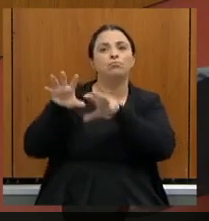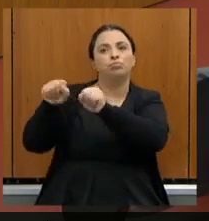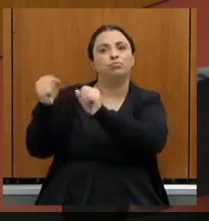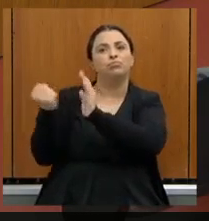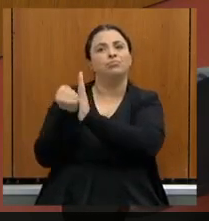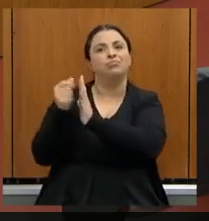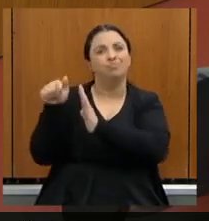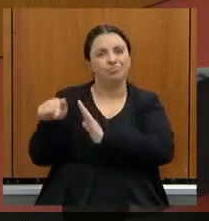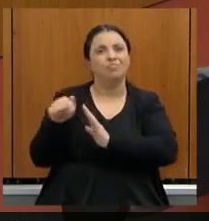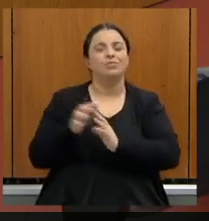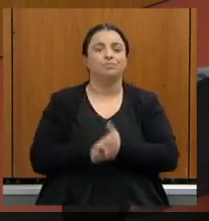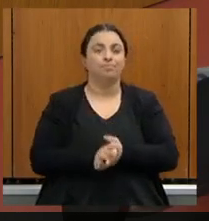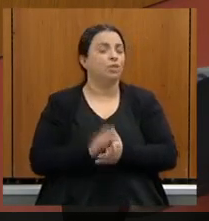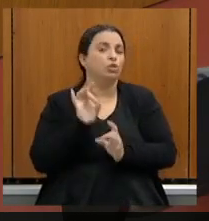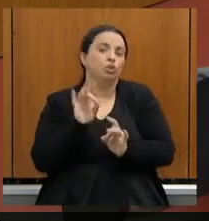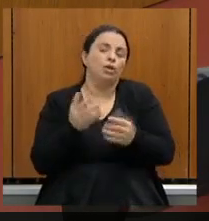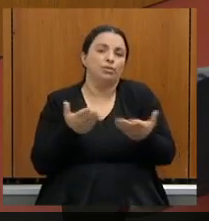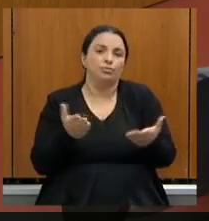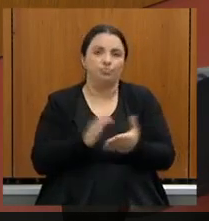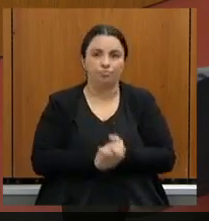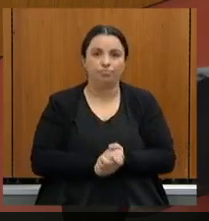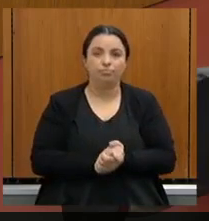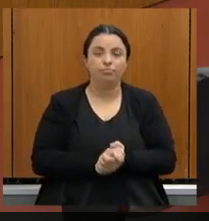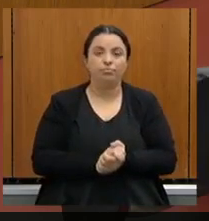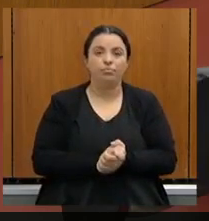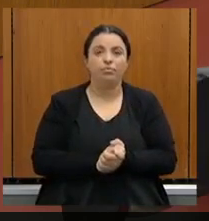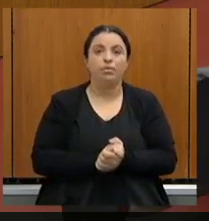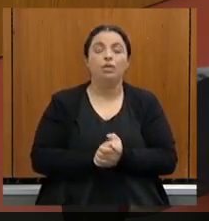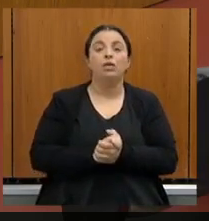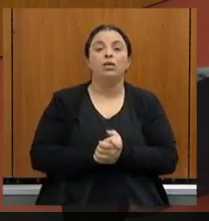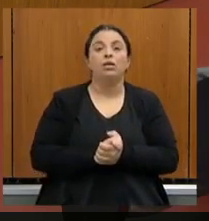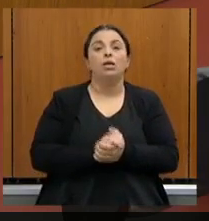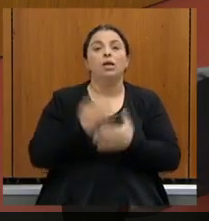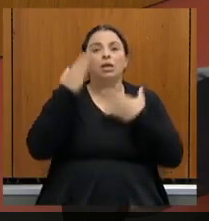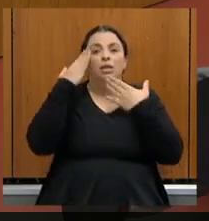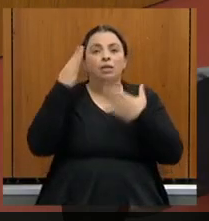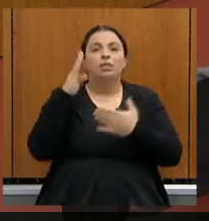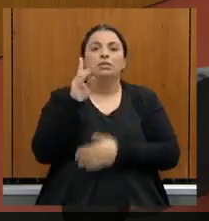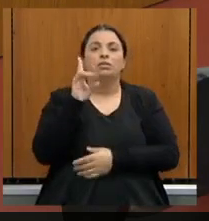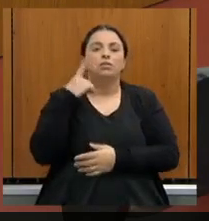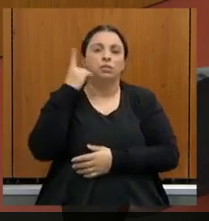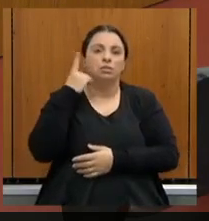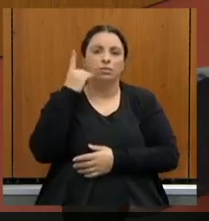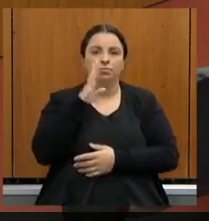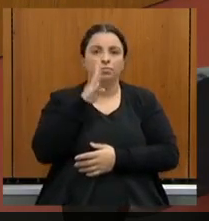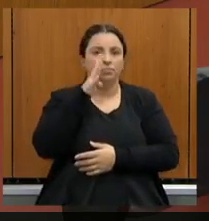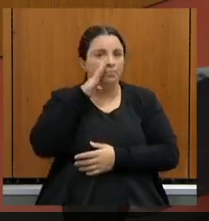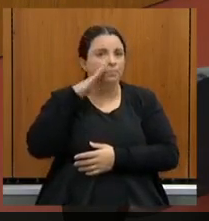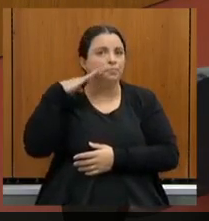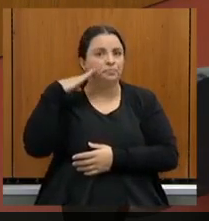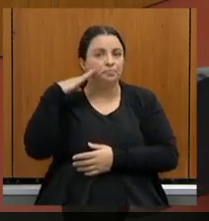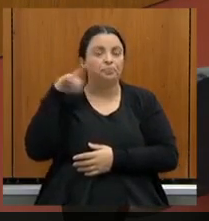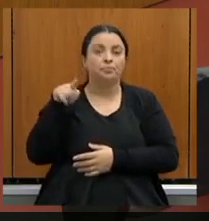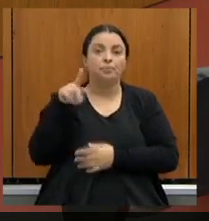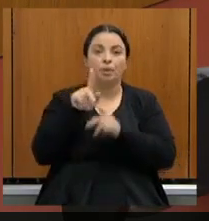considerações, presidente. Agradeço a deputada Beatriz Serqueira, presidente